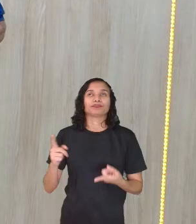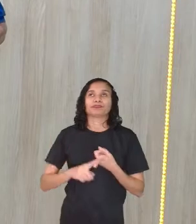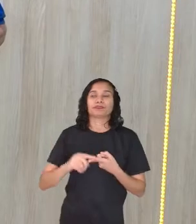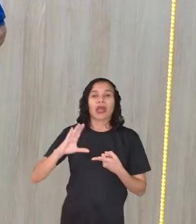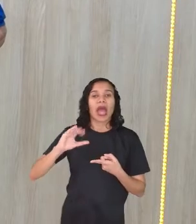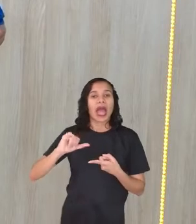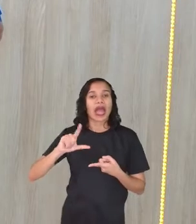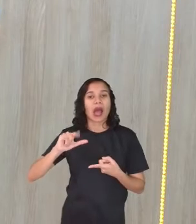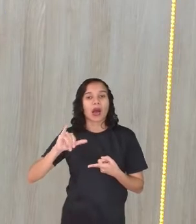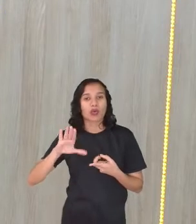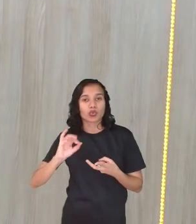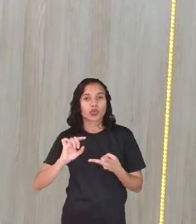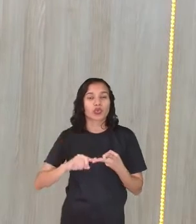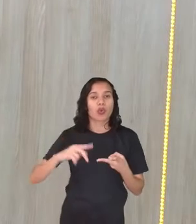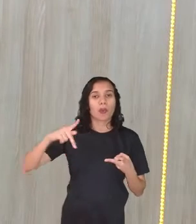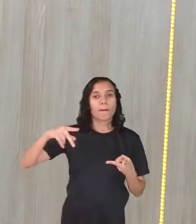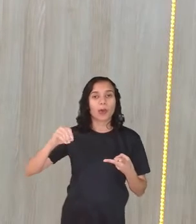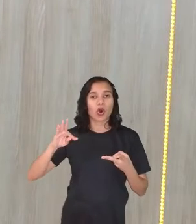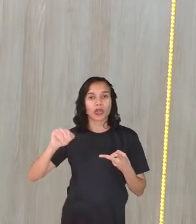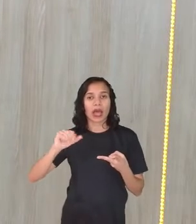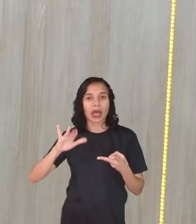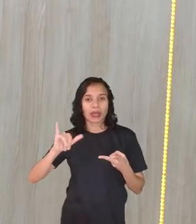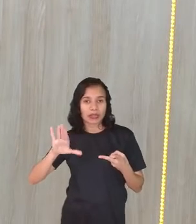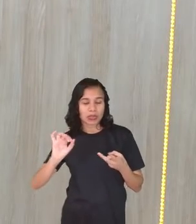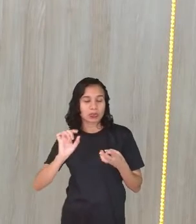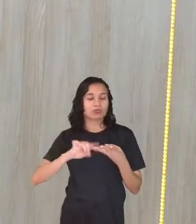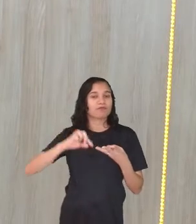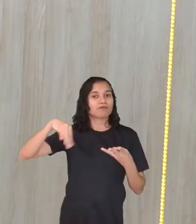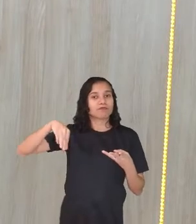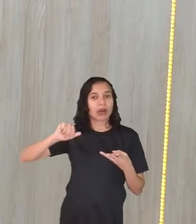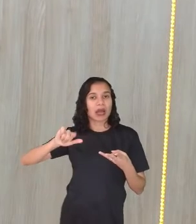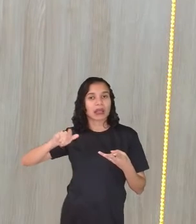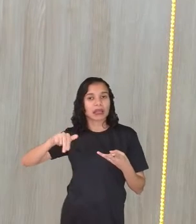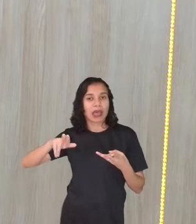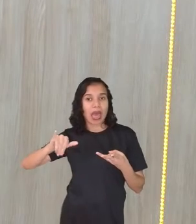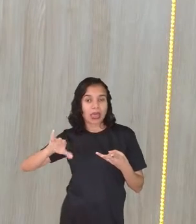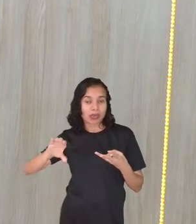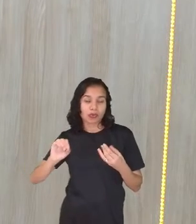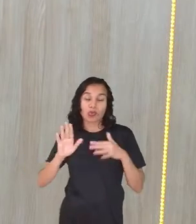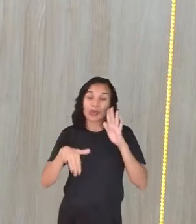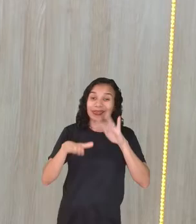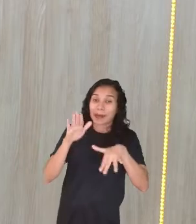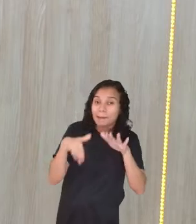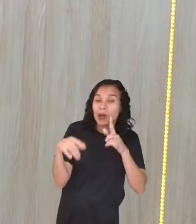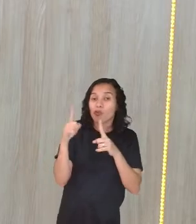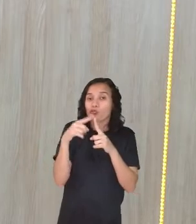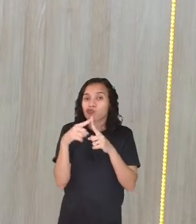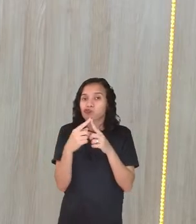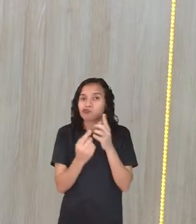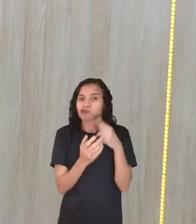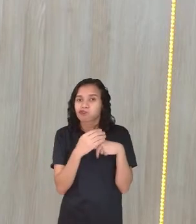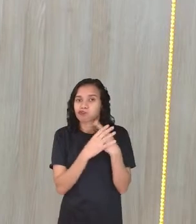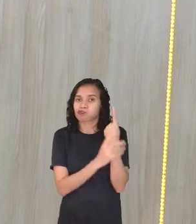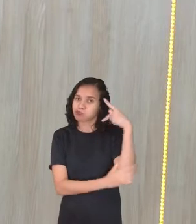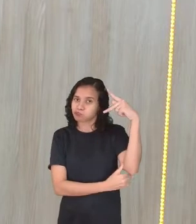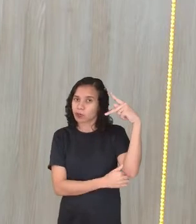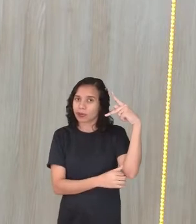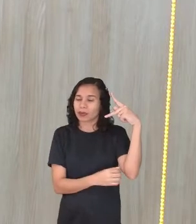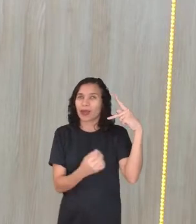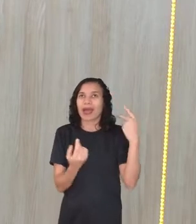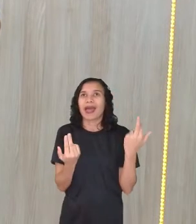cálcio, o potássio, o magnésio, isso vai depender do tipo de cultura. Mas é como se fosse vamos dizer assim,